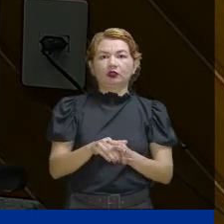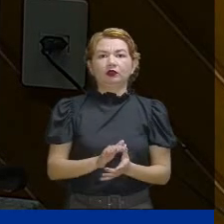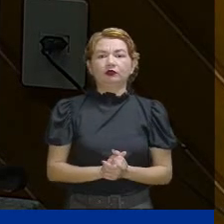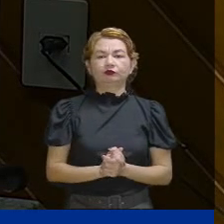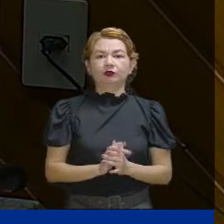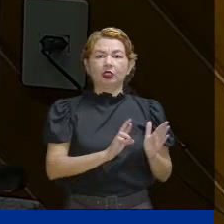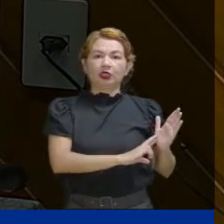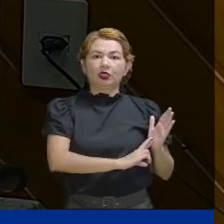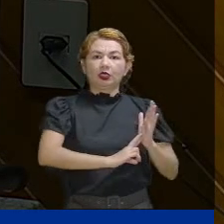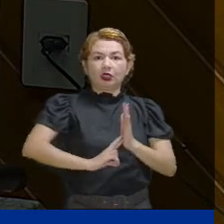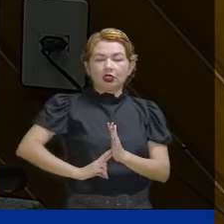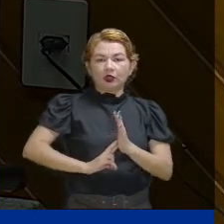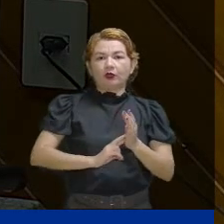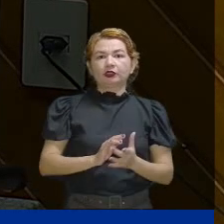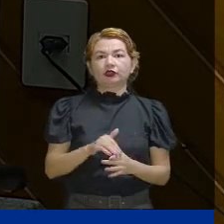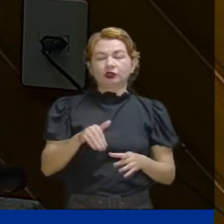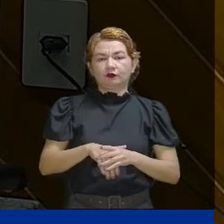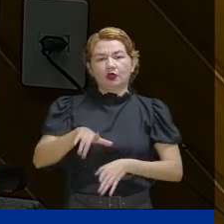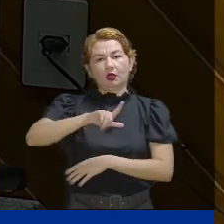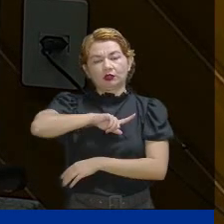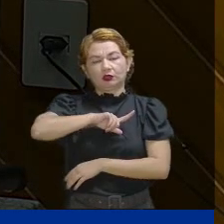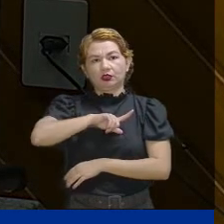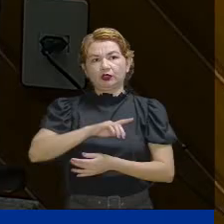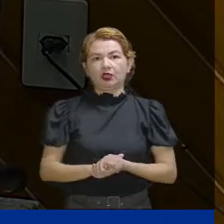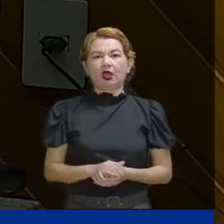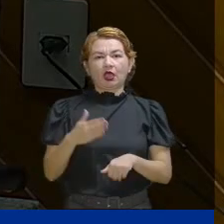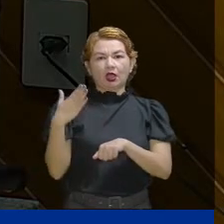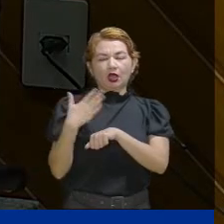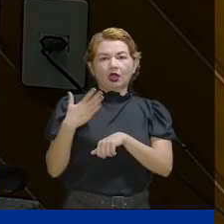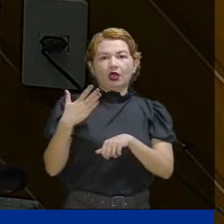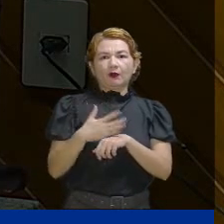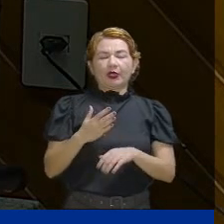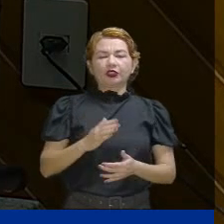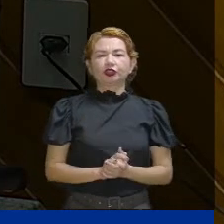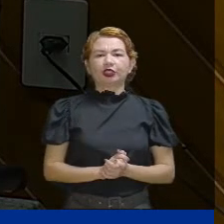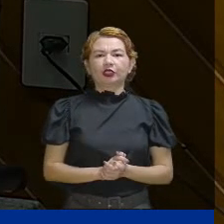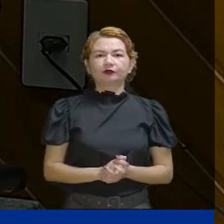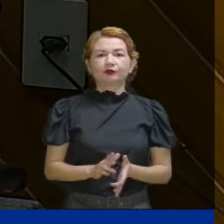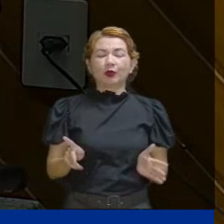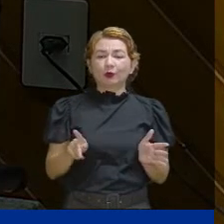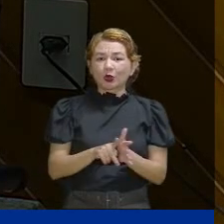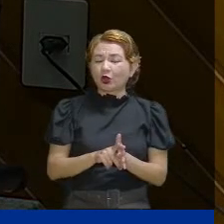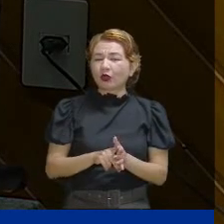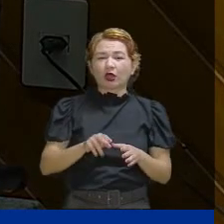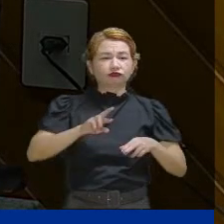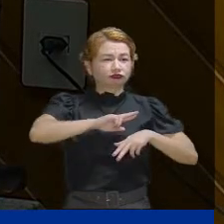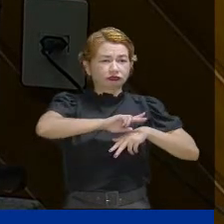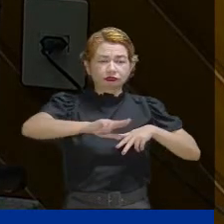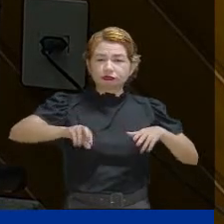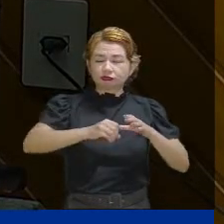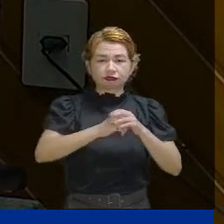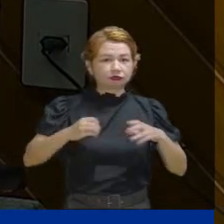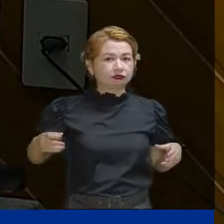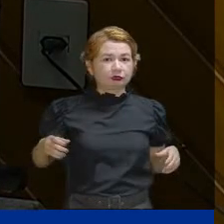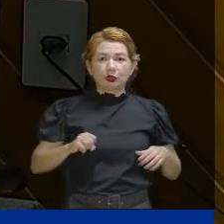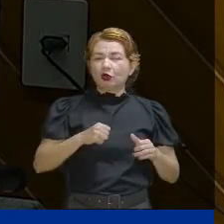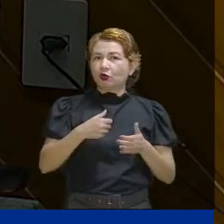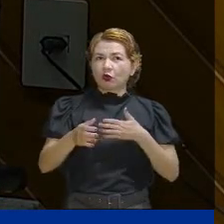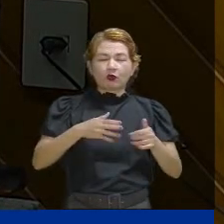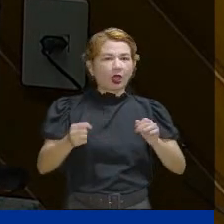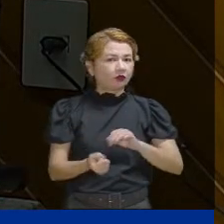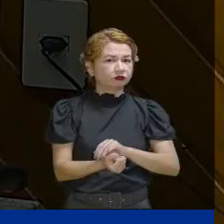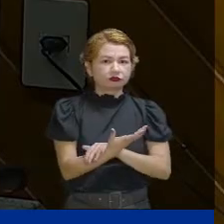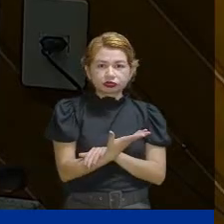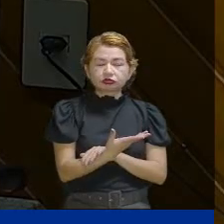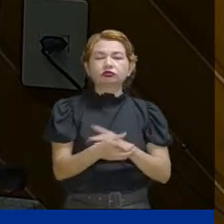as representações e ações eleitorais que visam apurar a prática de fraude nas cotas de gêneros ou qualquer tipo de abuso no processo